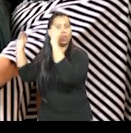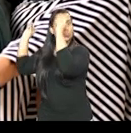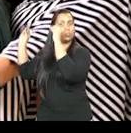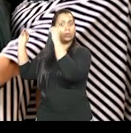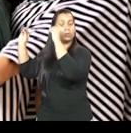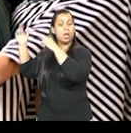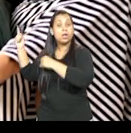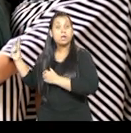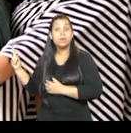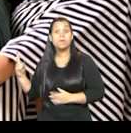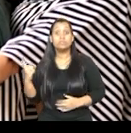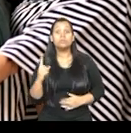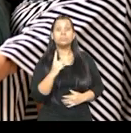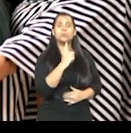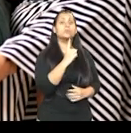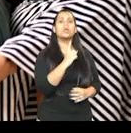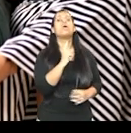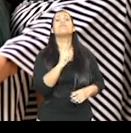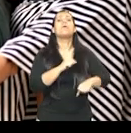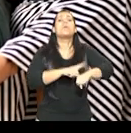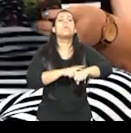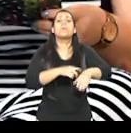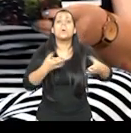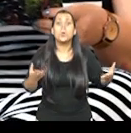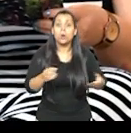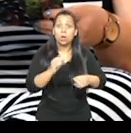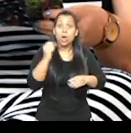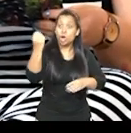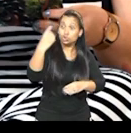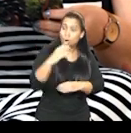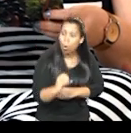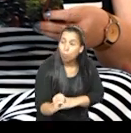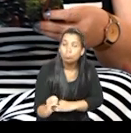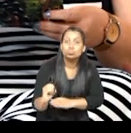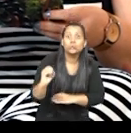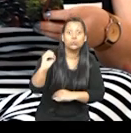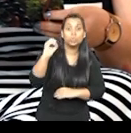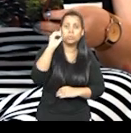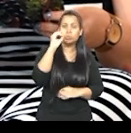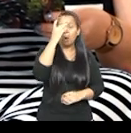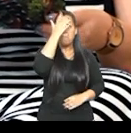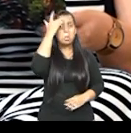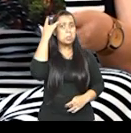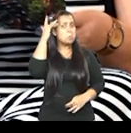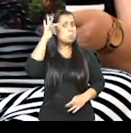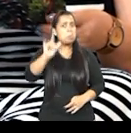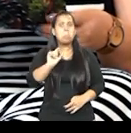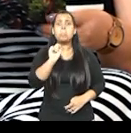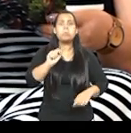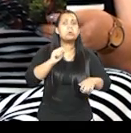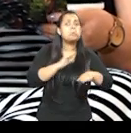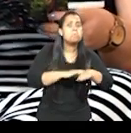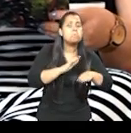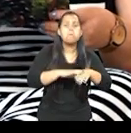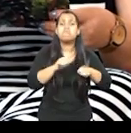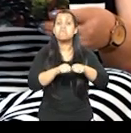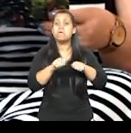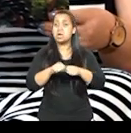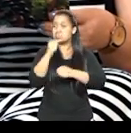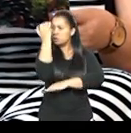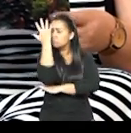o seu jardim quando o sol nascia. Ninguém sabia direito o que ele fazia na mata,